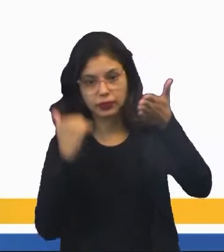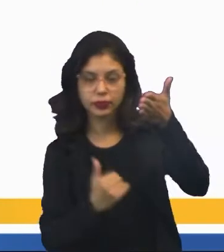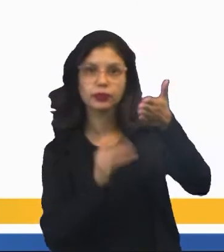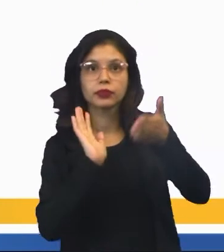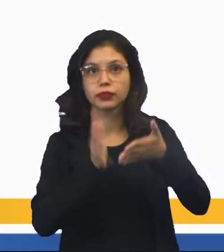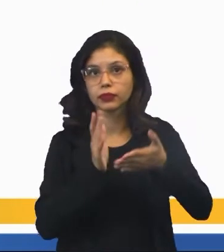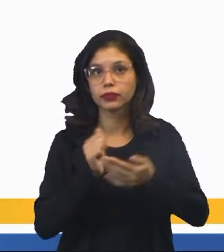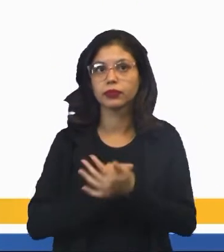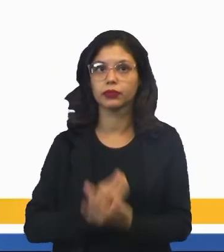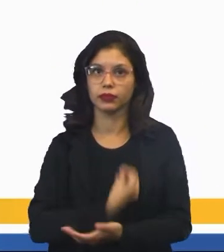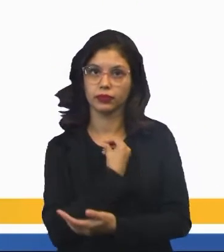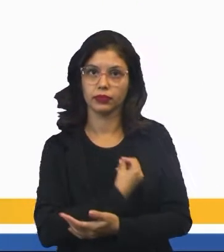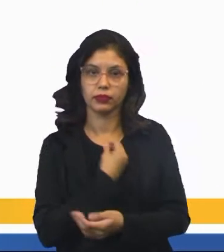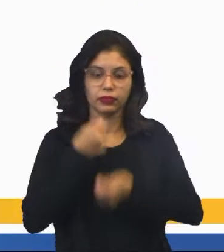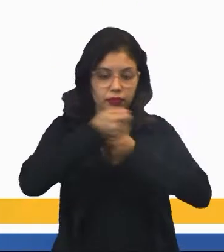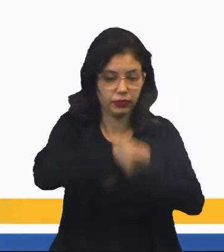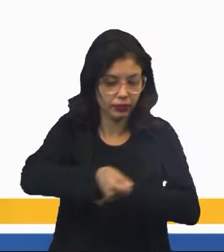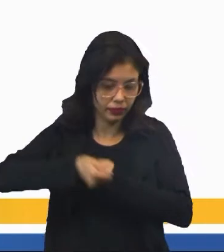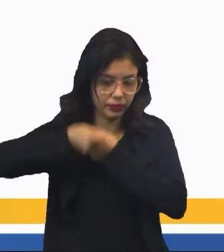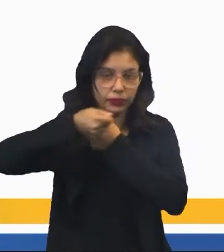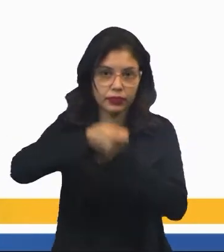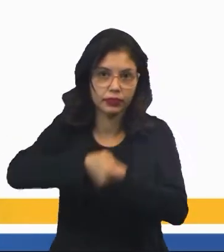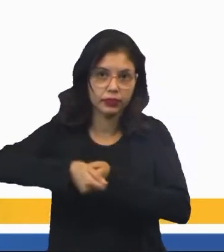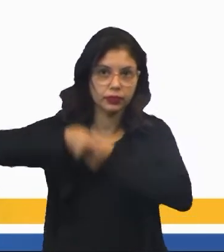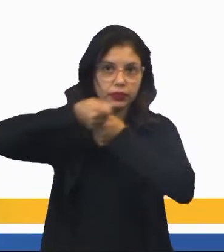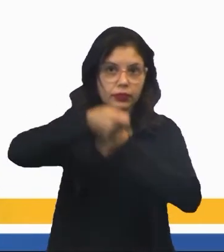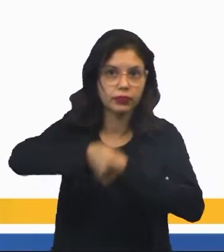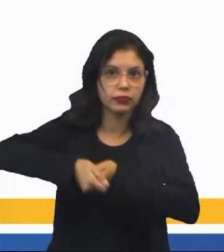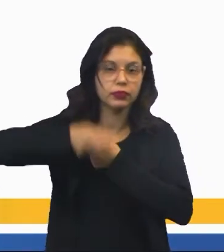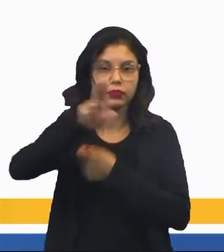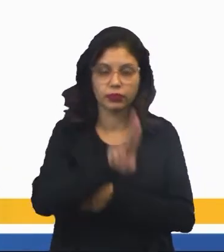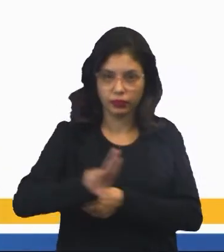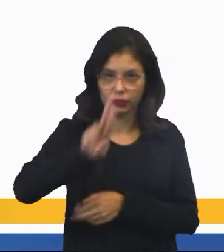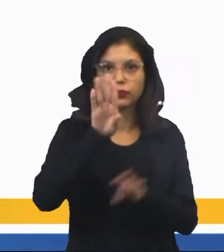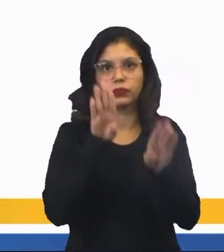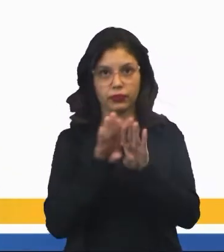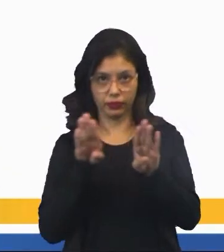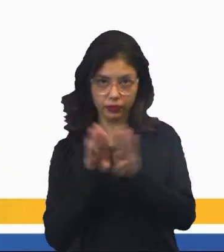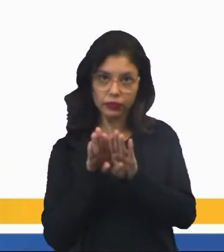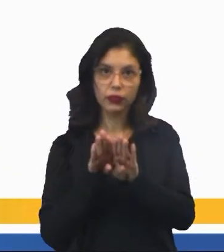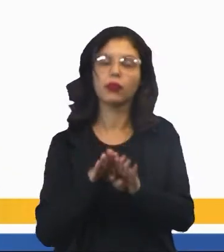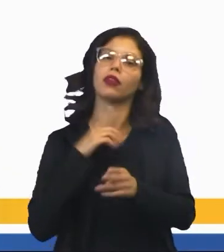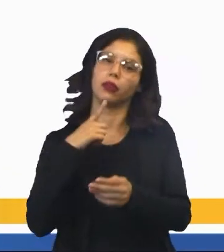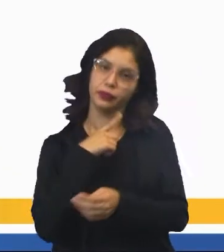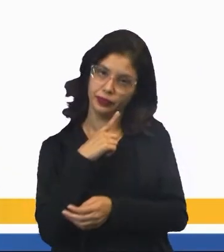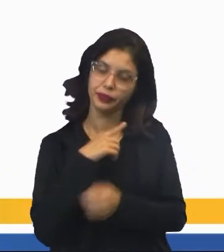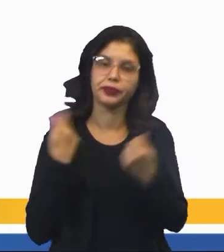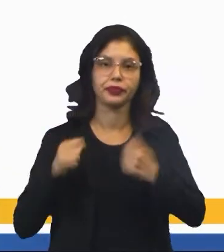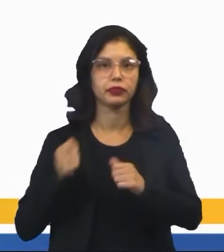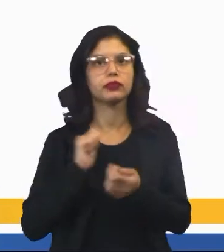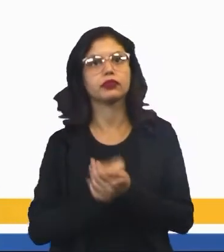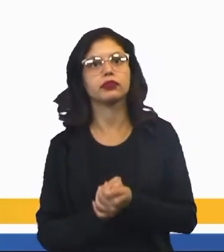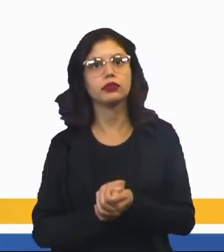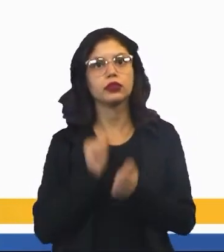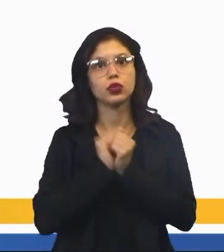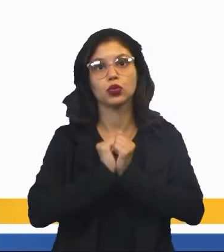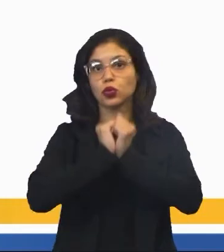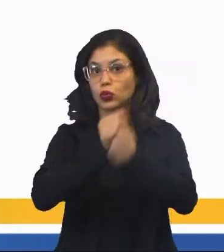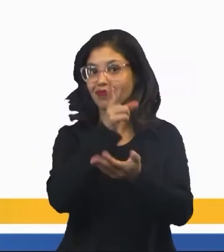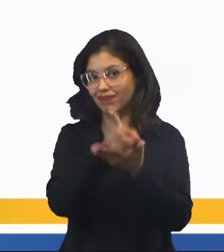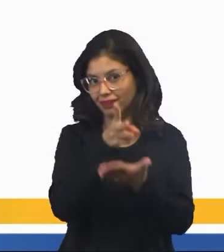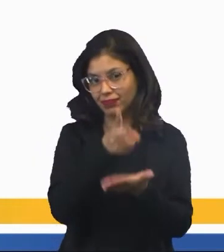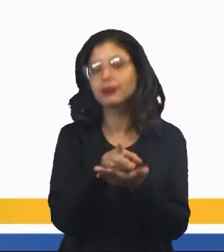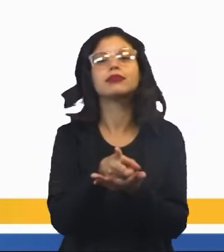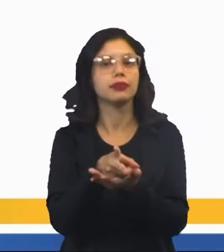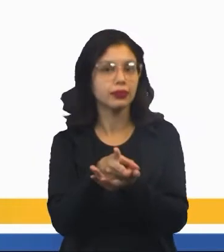temos ali a presença de uma abraçadeira, que é uma mecanização utilizada também, mas que há uma necessidade de alguém junto sempre